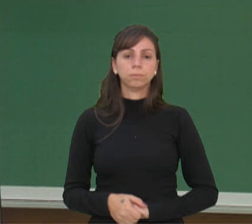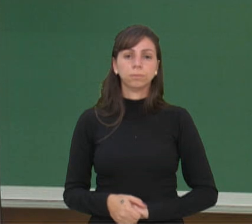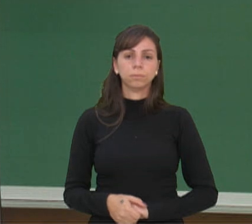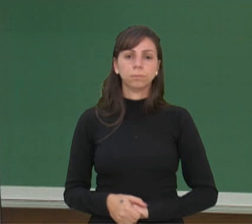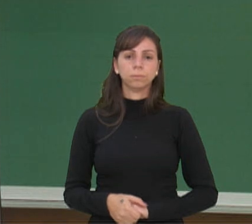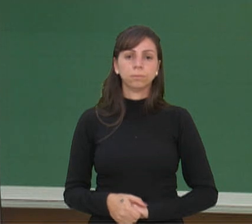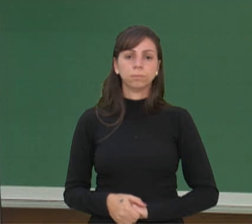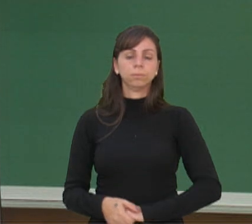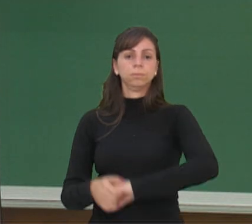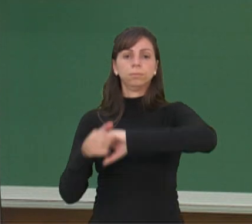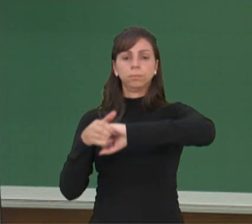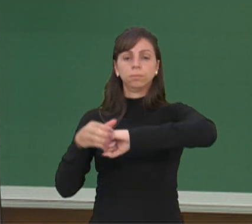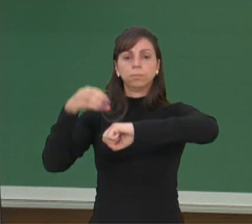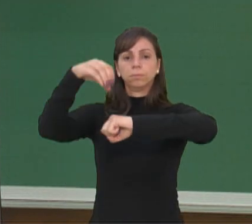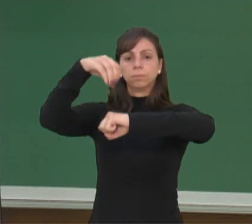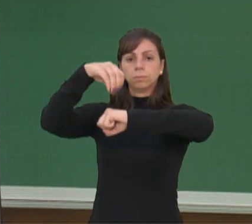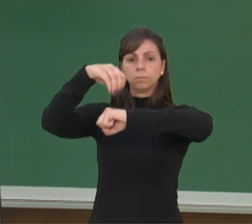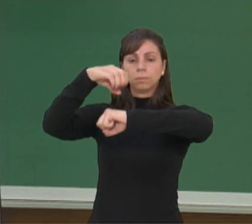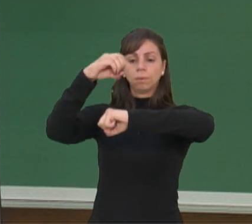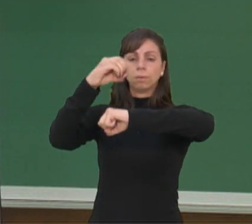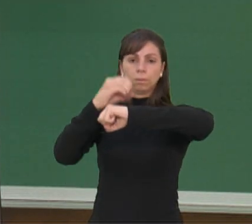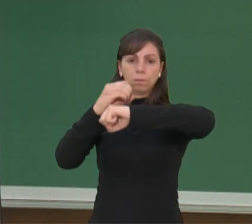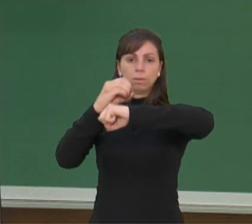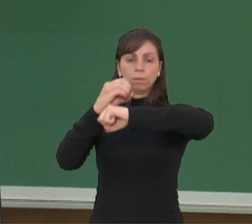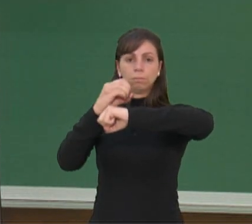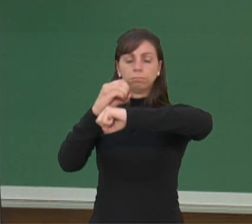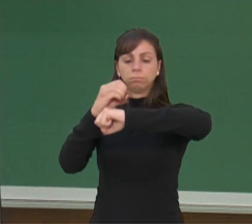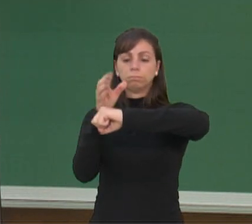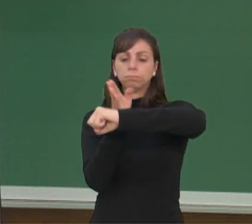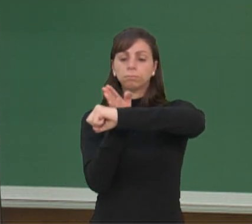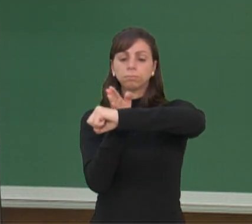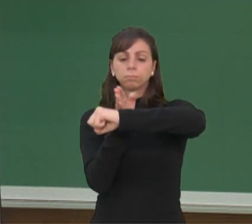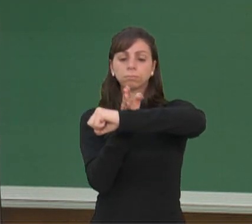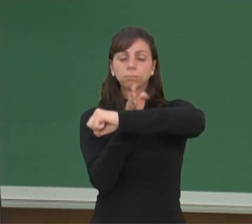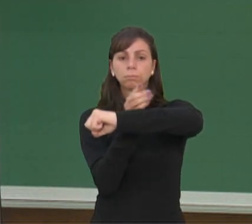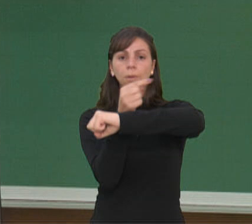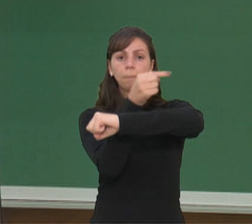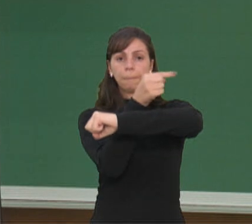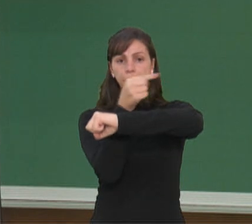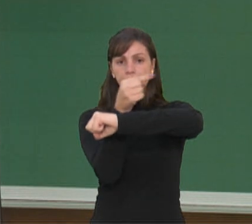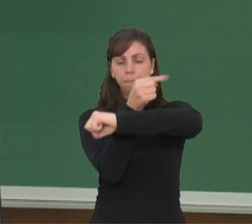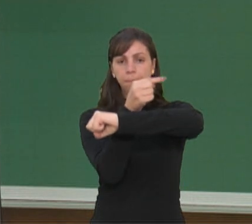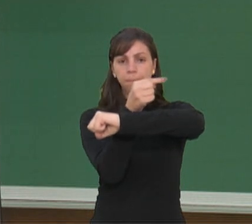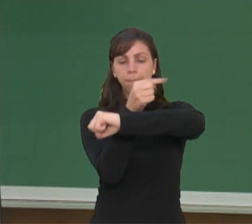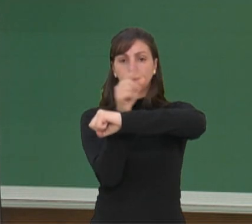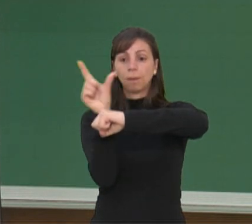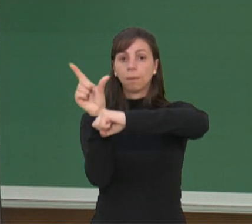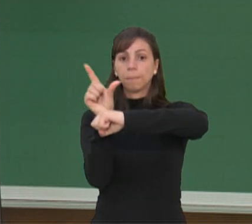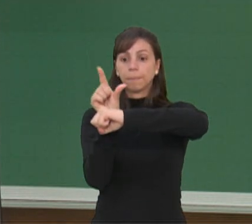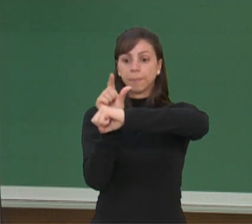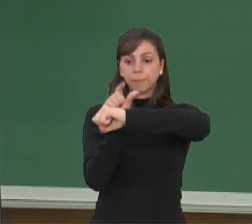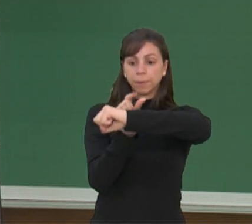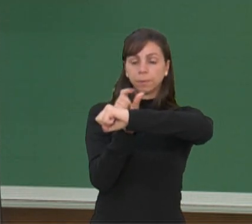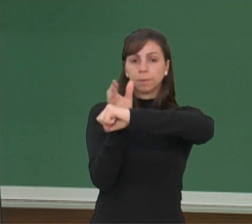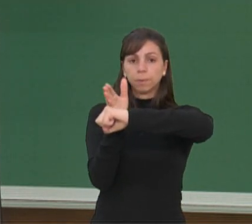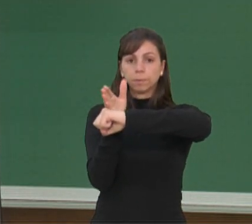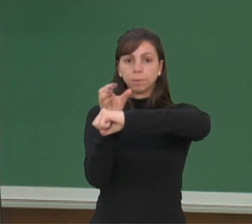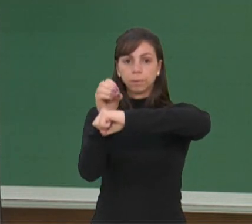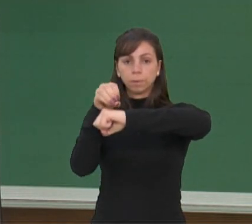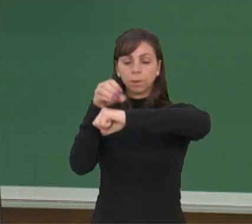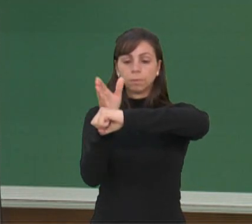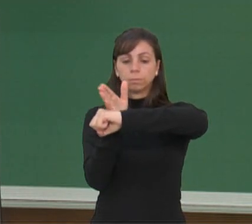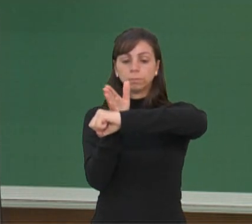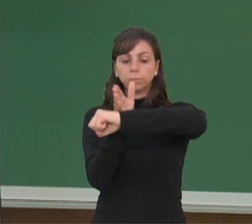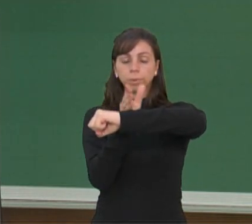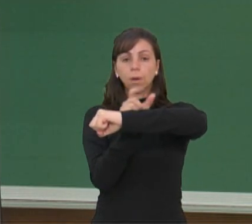vírgula, é o 0. Ou seja, é um número, por ser negativo, menor do que 0 e maior